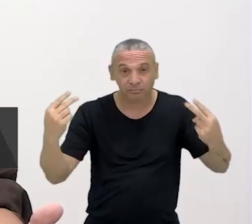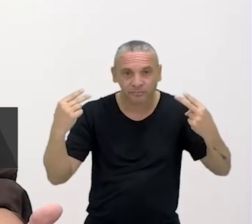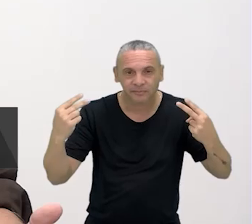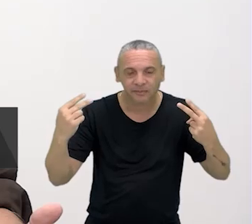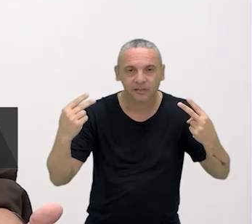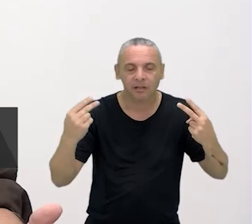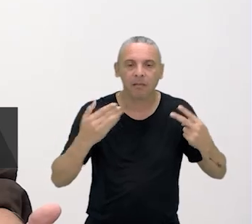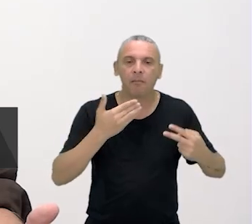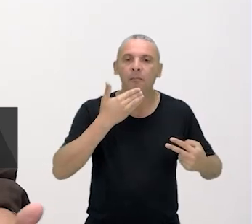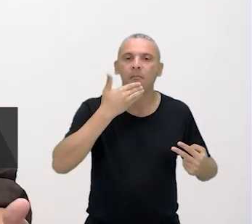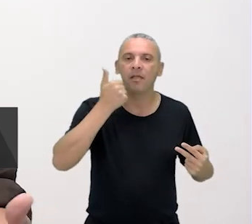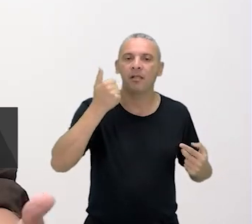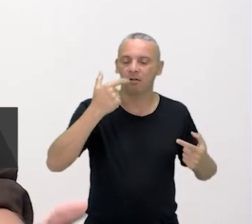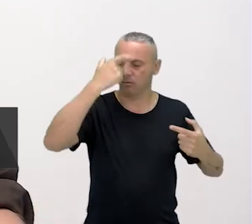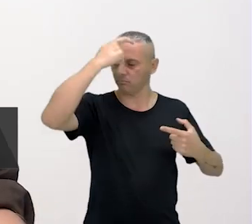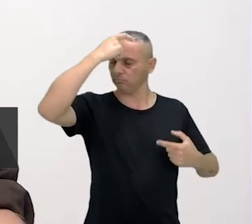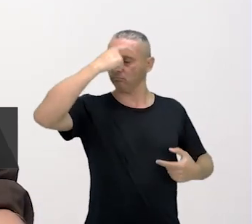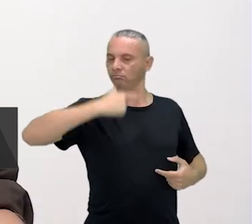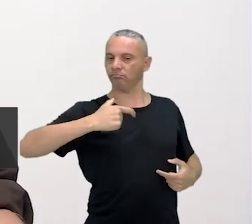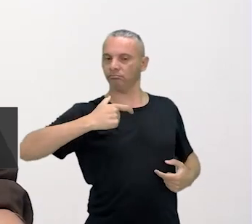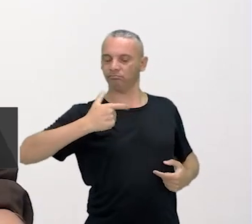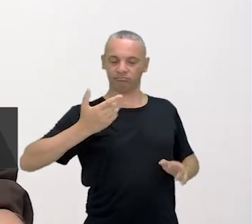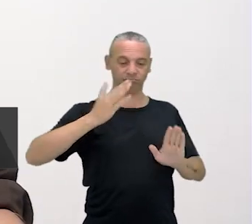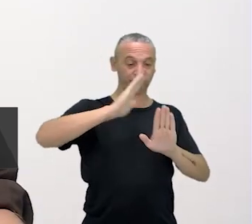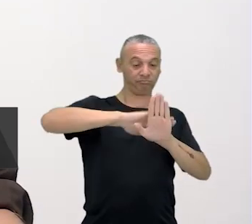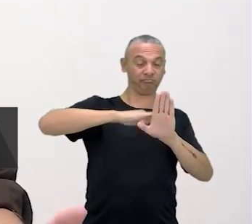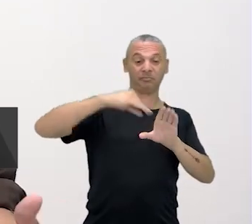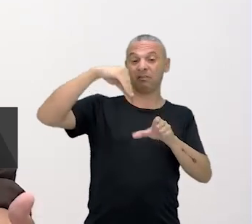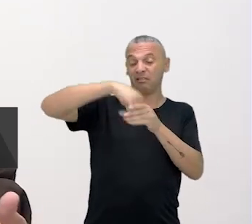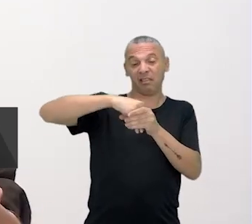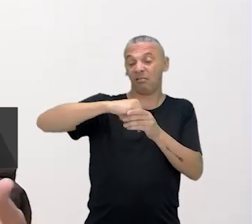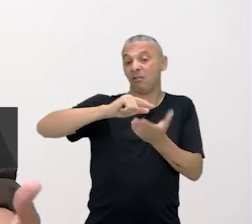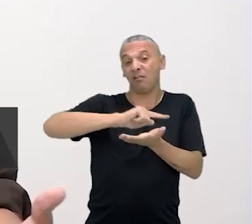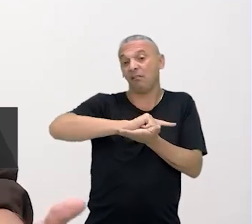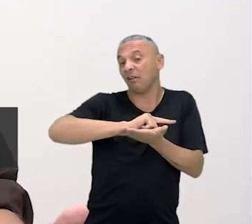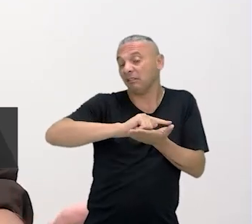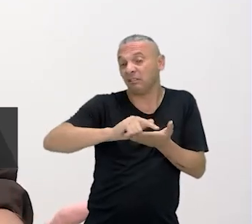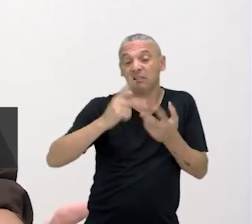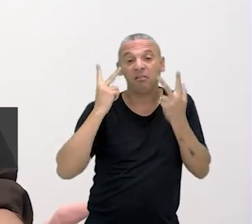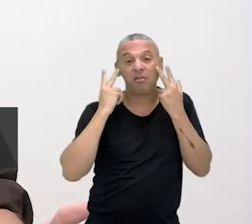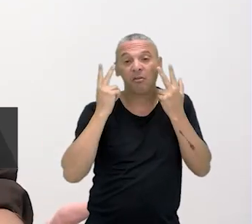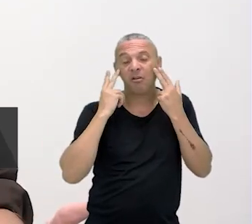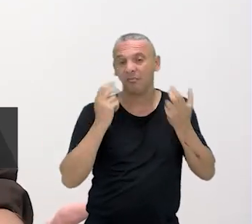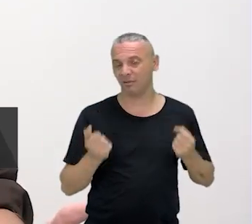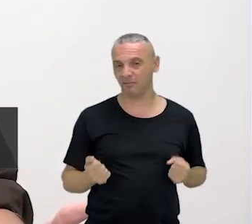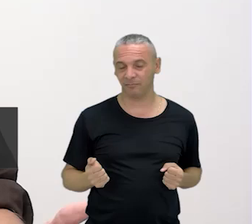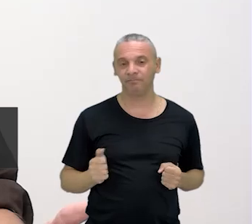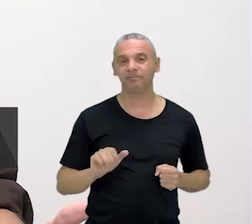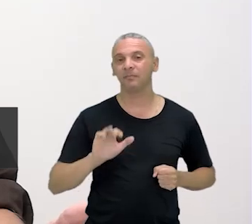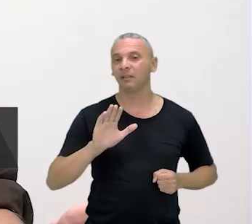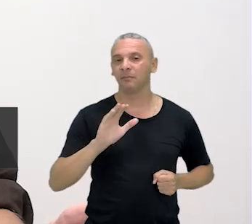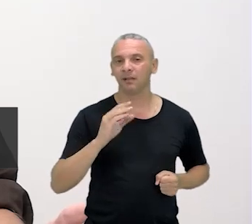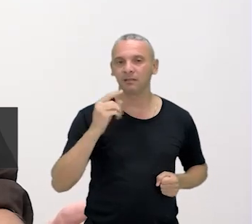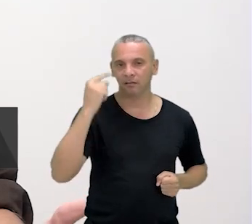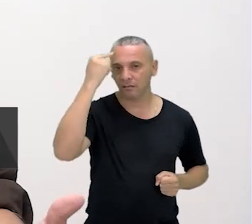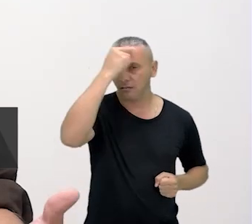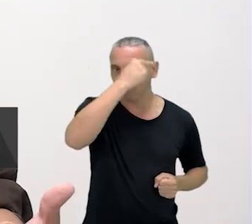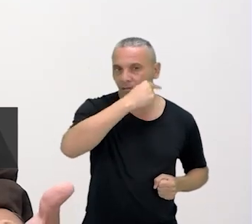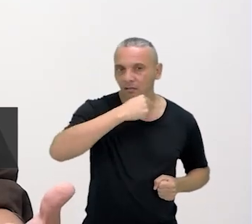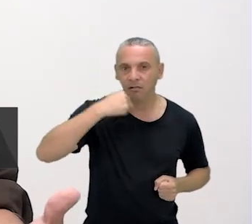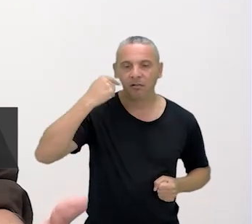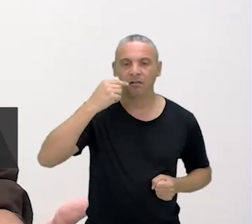a aparência vale mais do que a essência. E a beleza, e essa beleza que nós